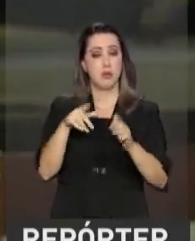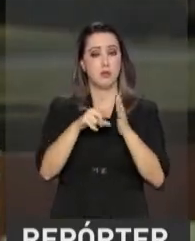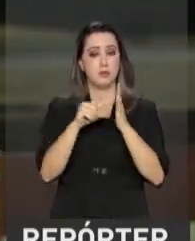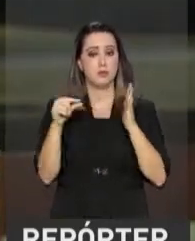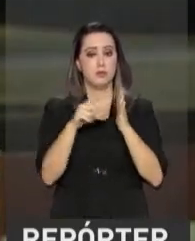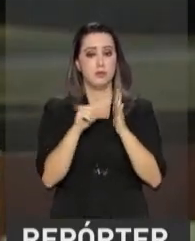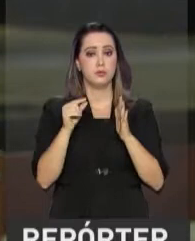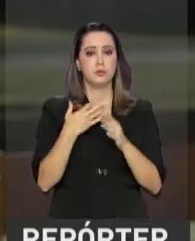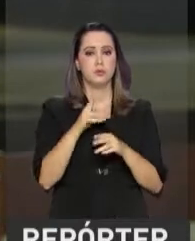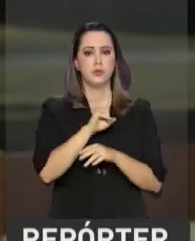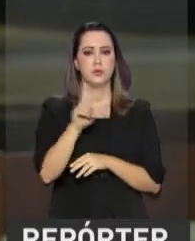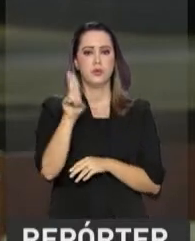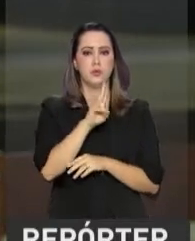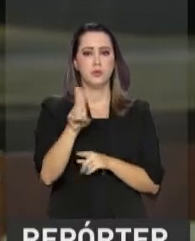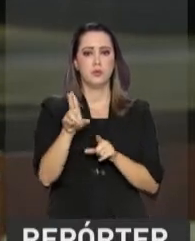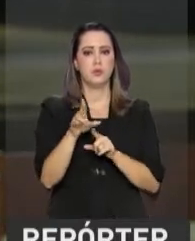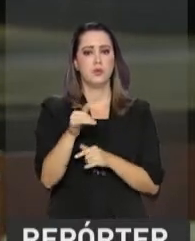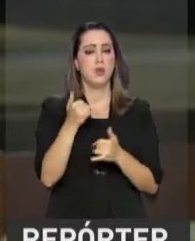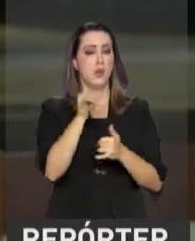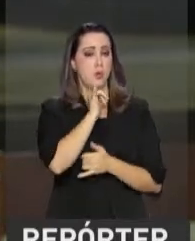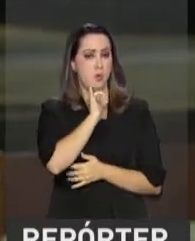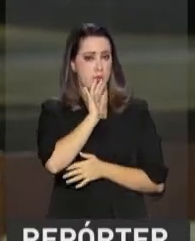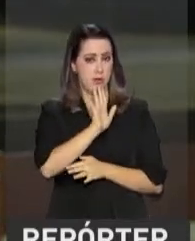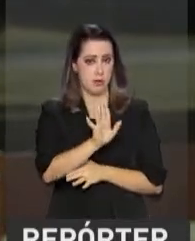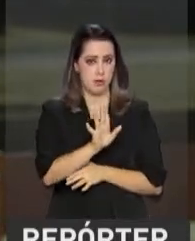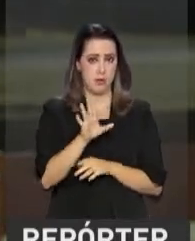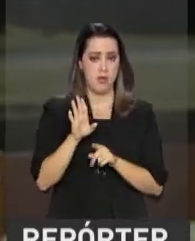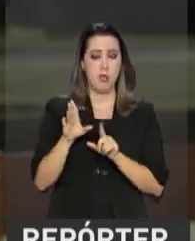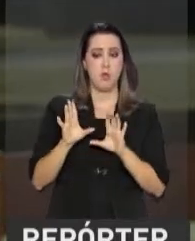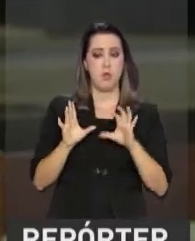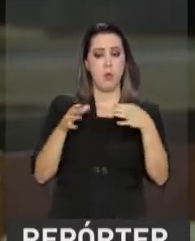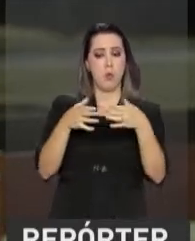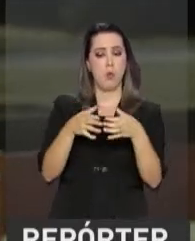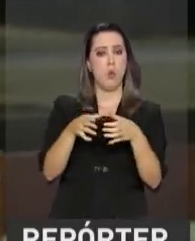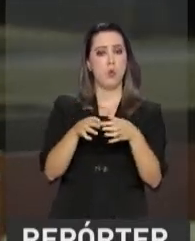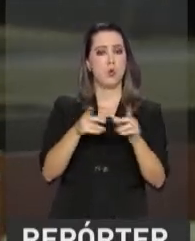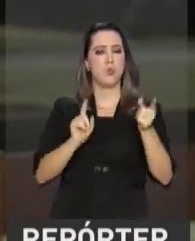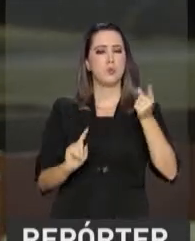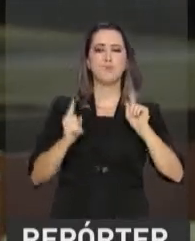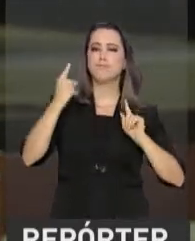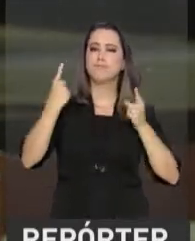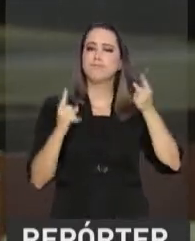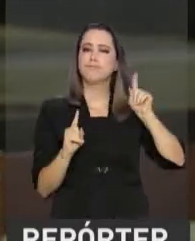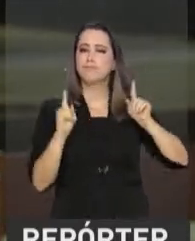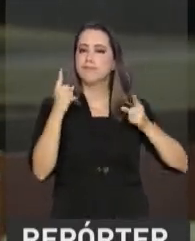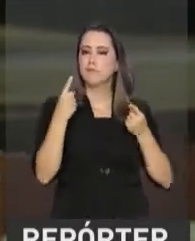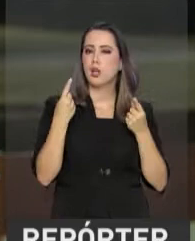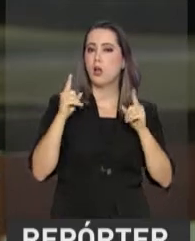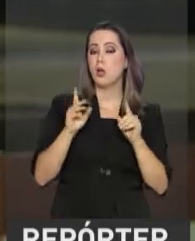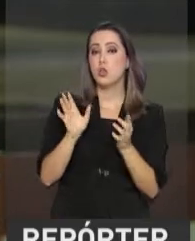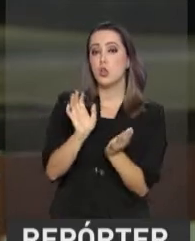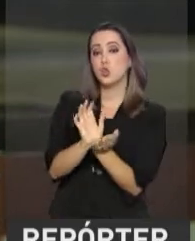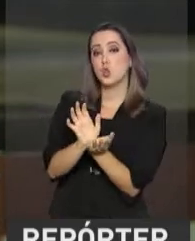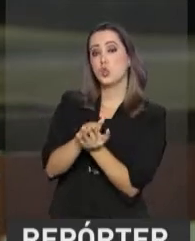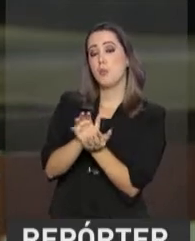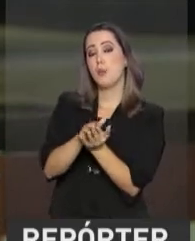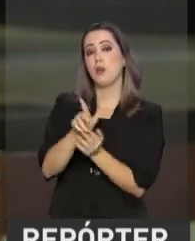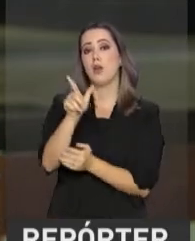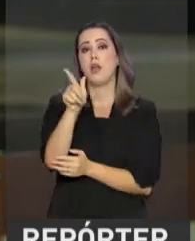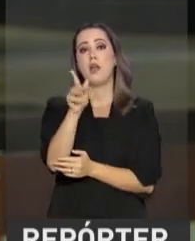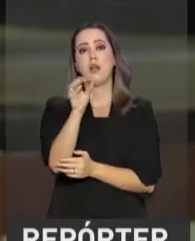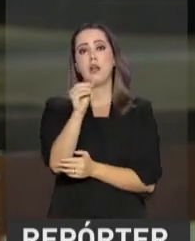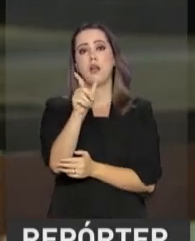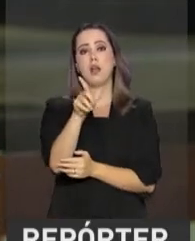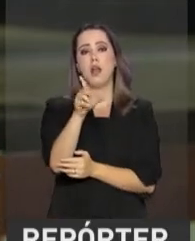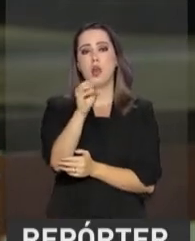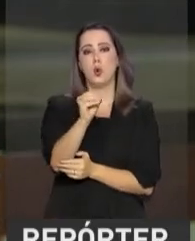do Planalto. Há nomes como, por exemplo, o Bloco Popular, o Bloco de Carnaval, o Grupo Popular de Pernambuco, o Galo da